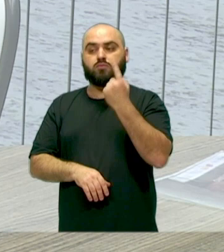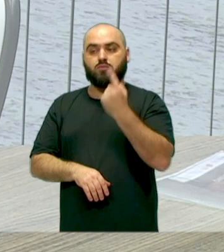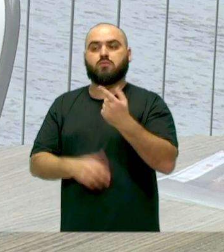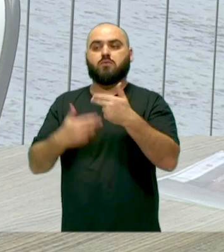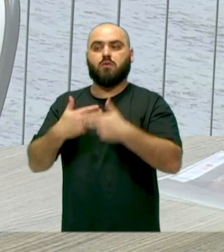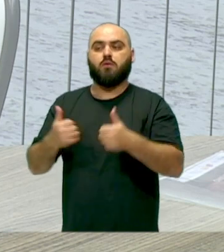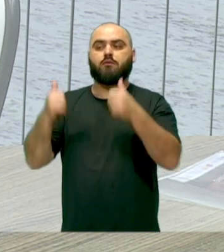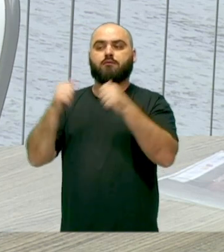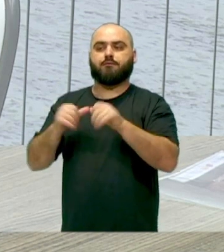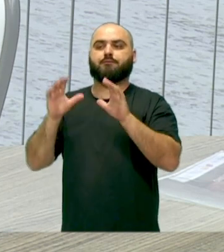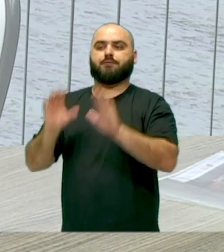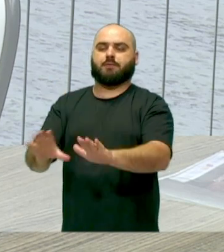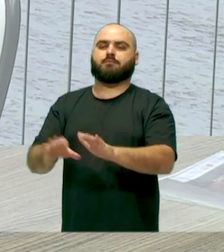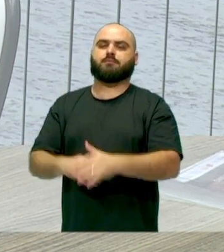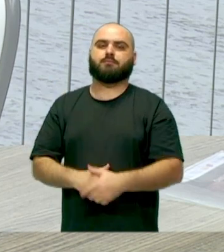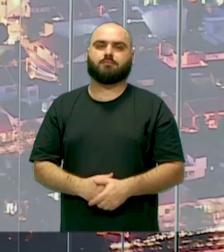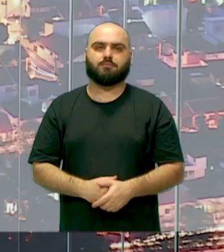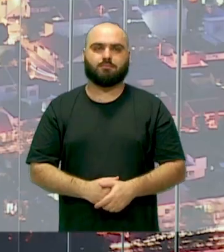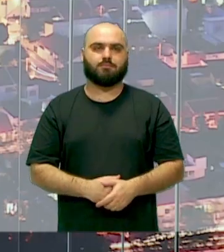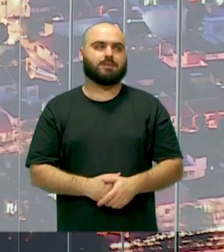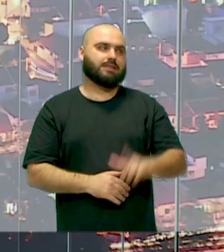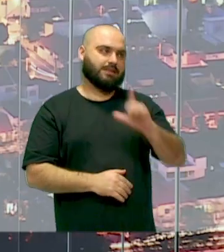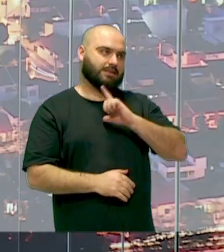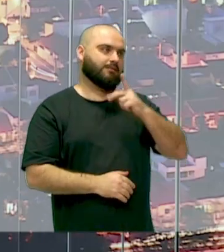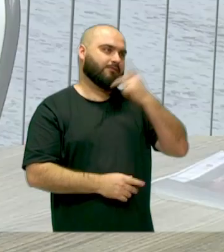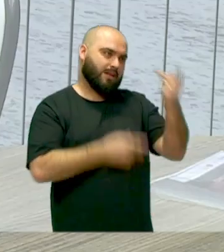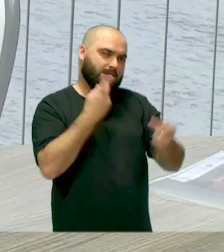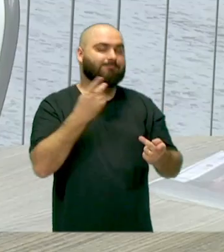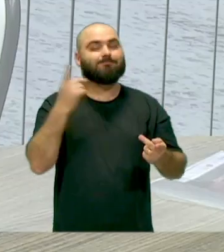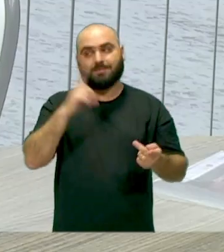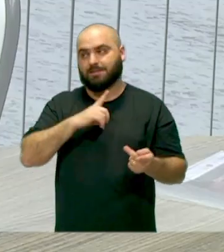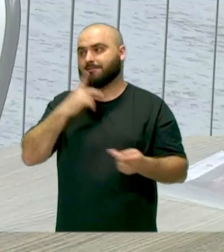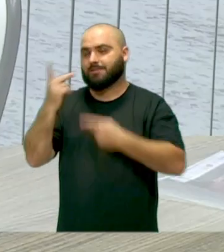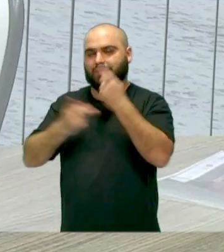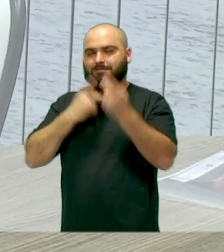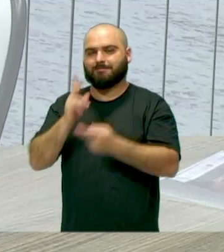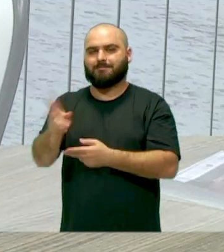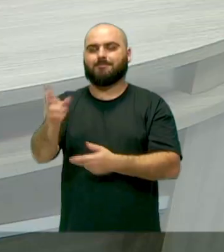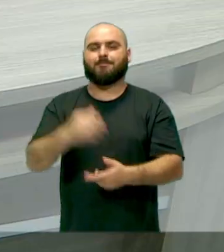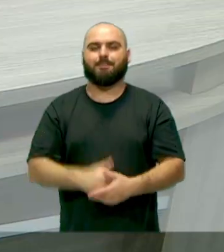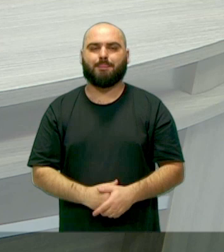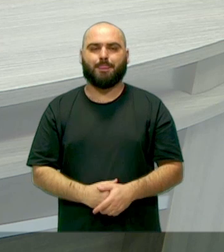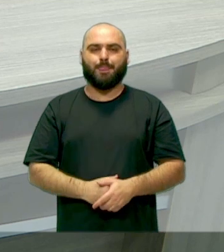ficar. Temos que falar. Temos que falar sempre.